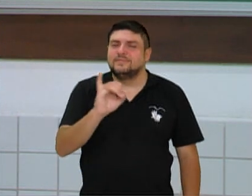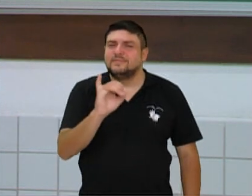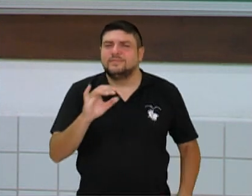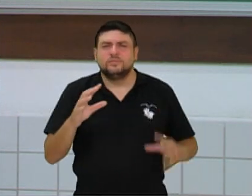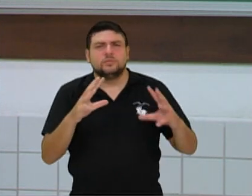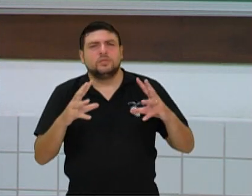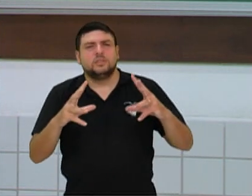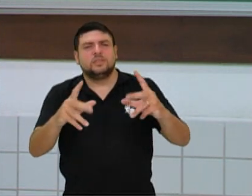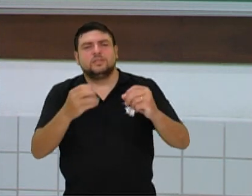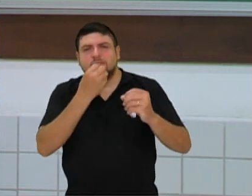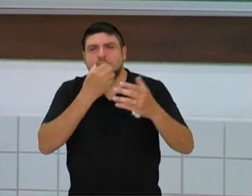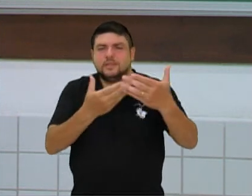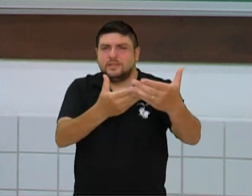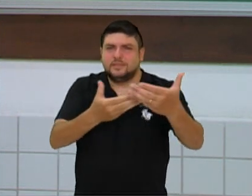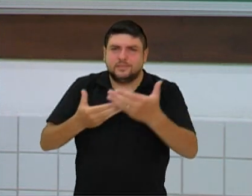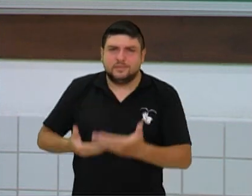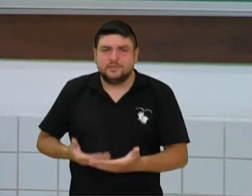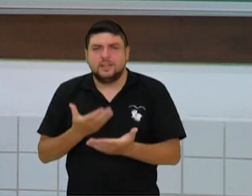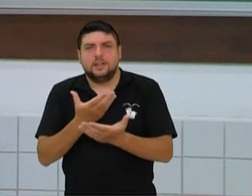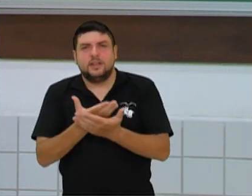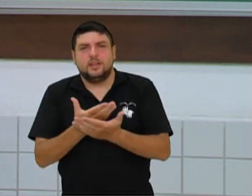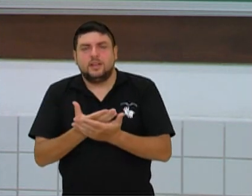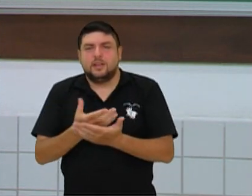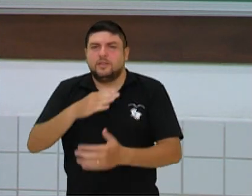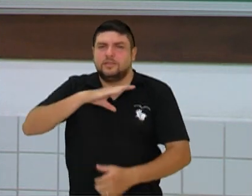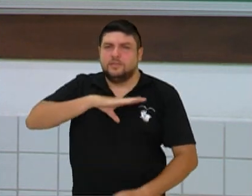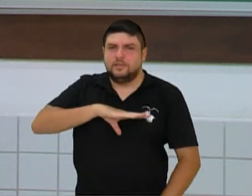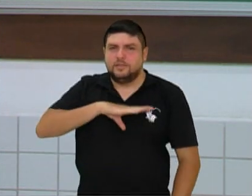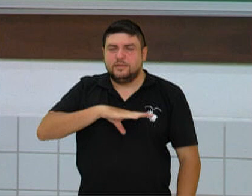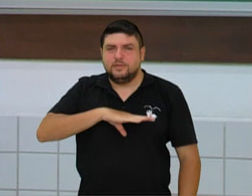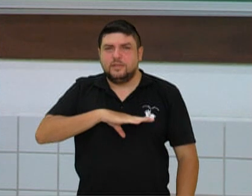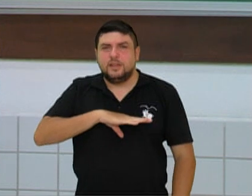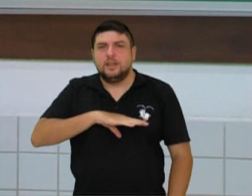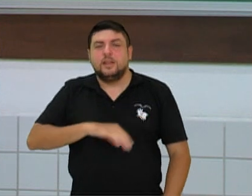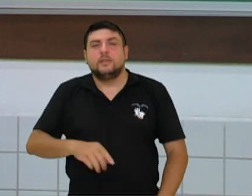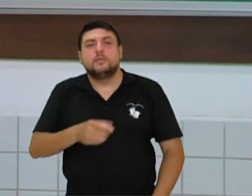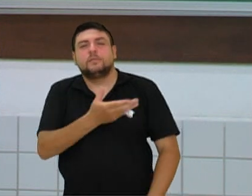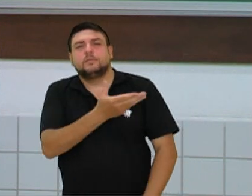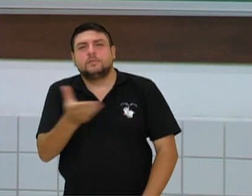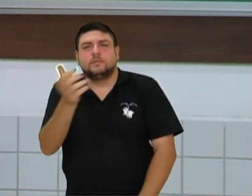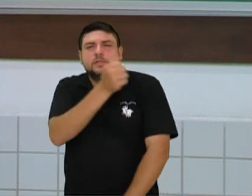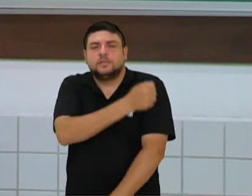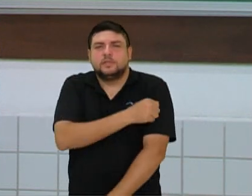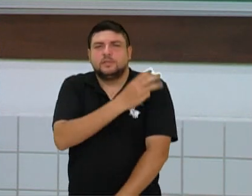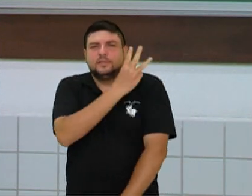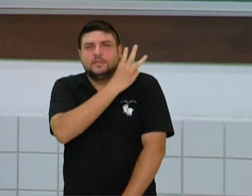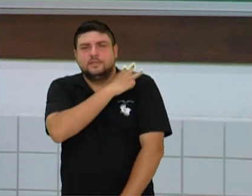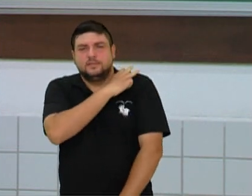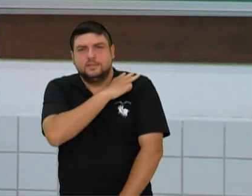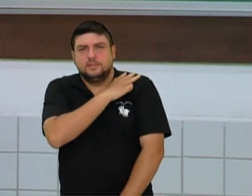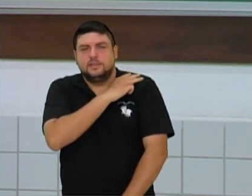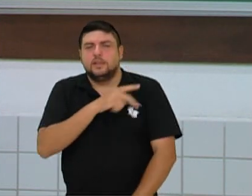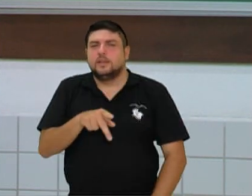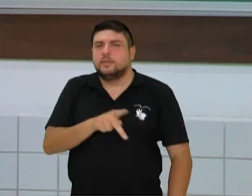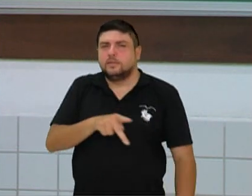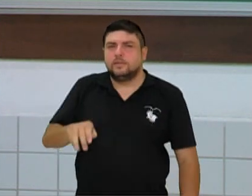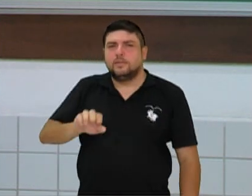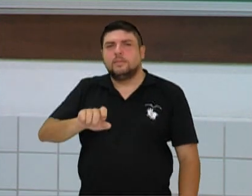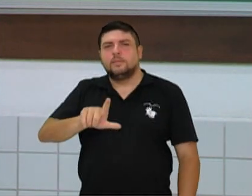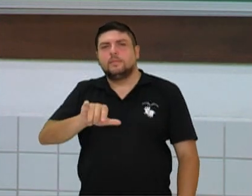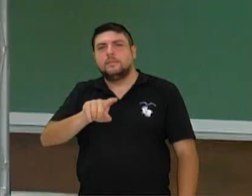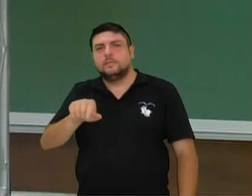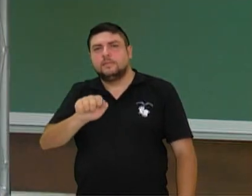sejam todos muito bem-vindos à nossa aula de língua portuguesa para a terceira série do ensino médio com a professora